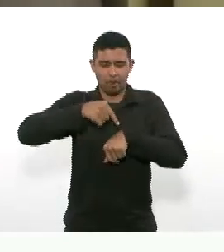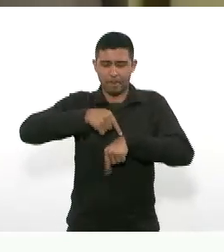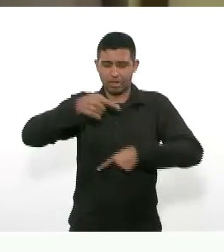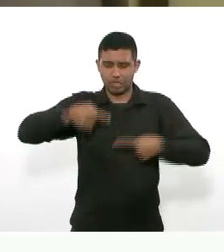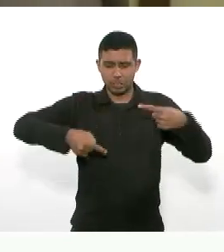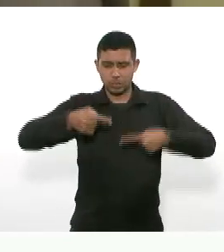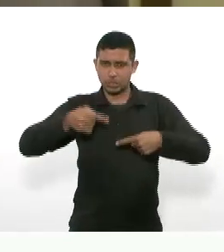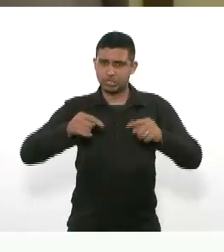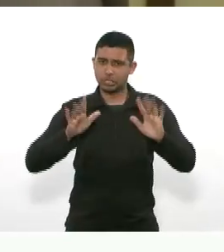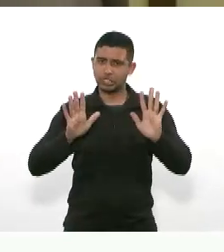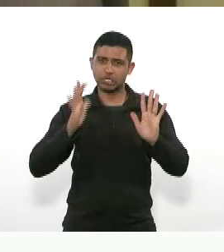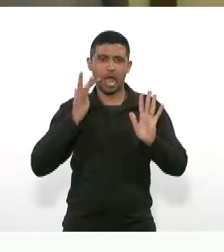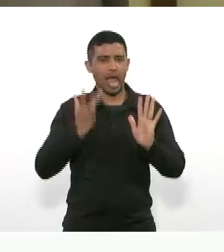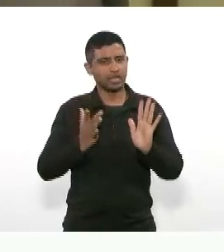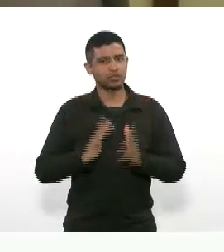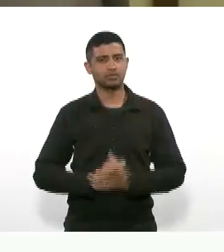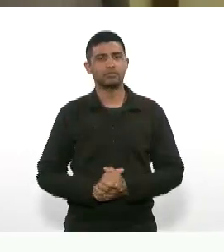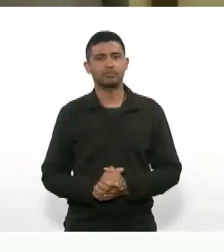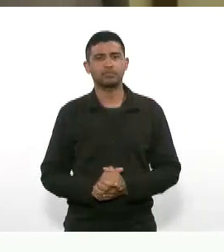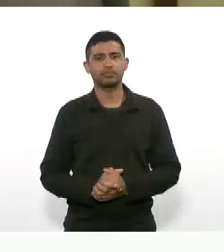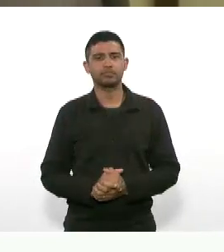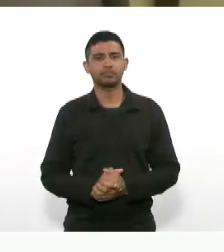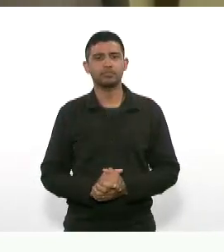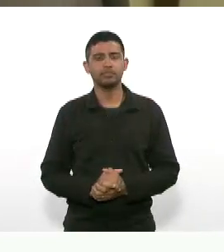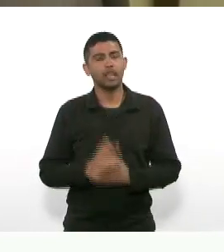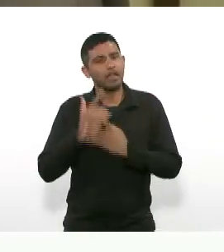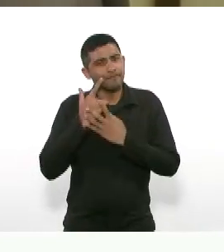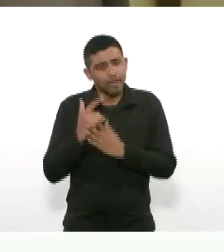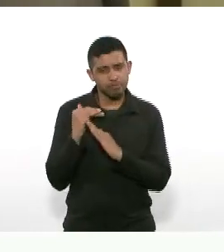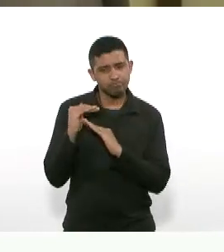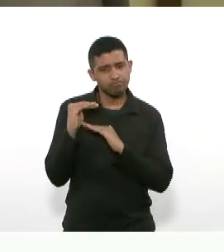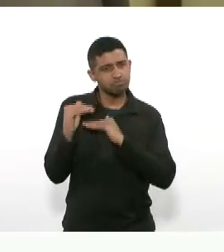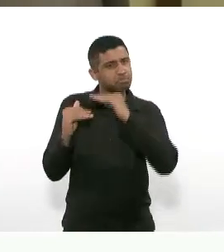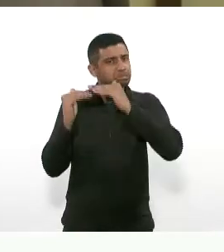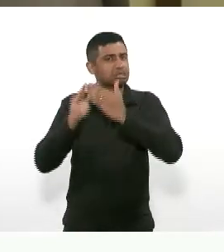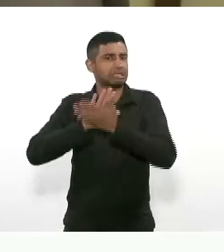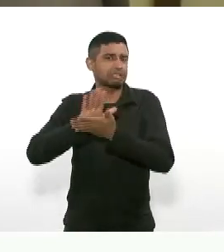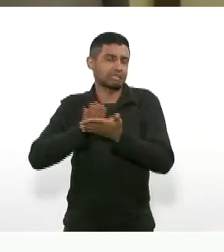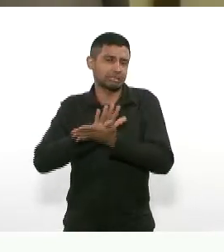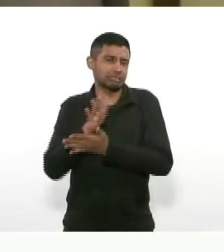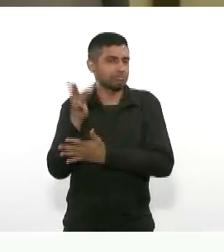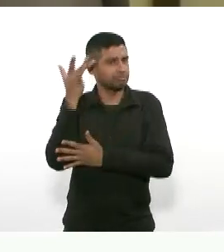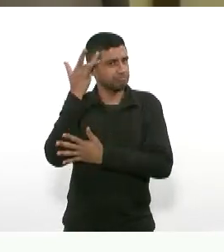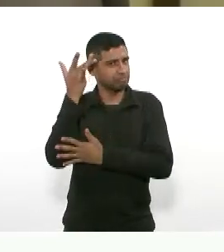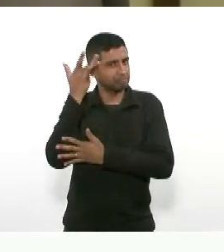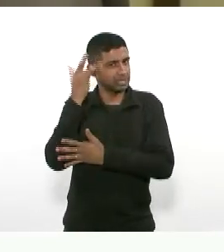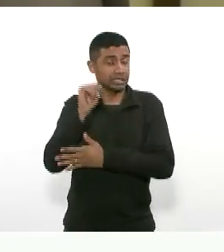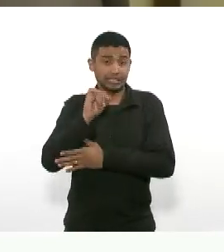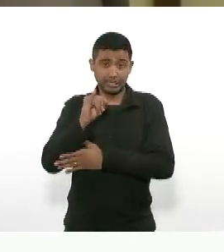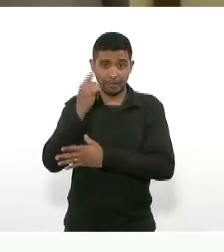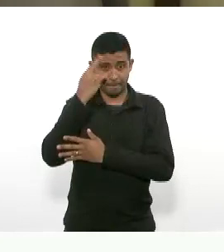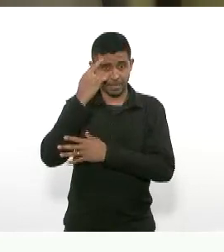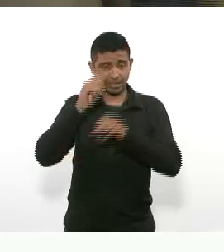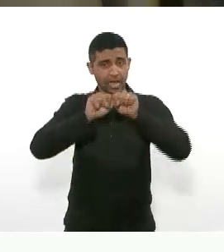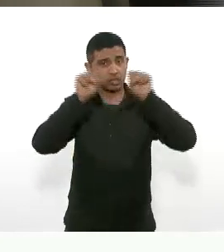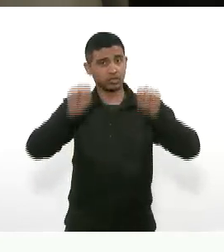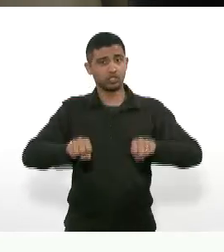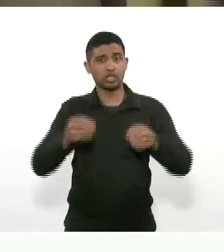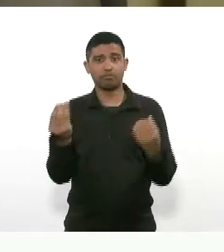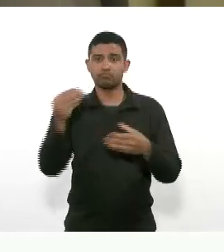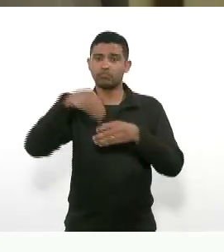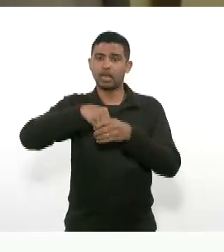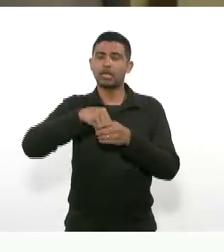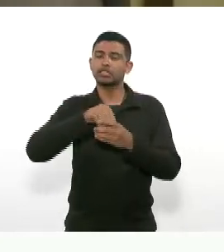adequado, penso eu, não estava ainda amadurecido, penso eu, se pensar num sistema integrado, e se pensou